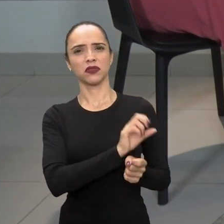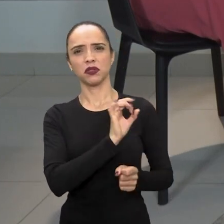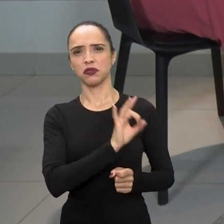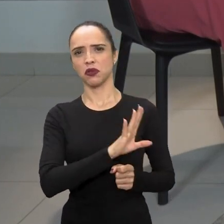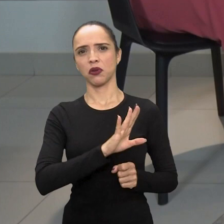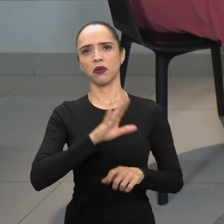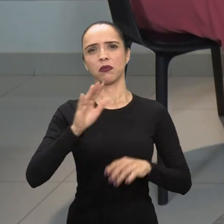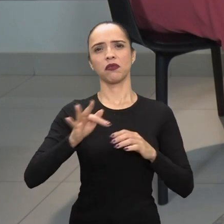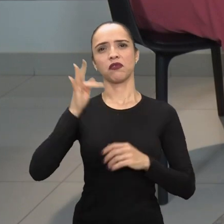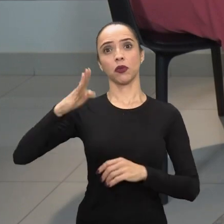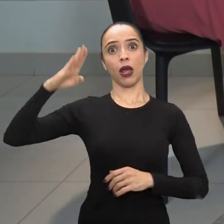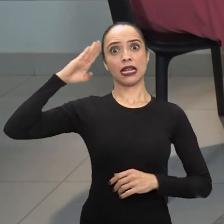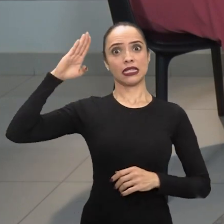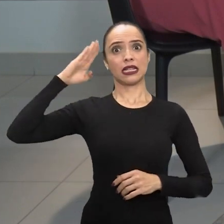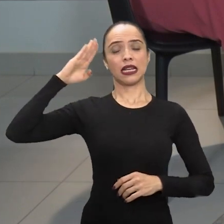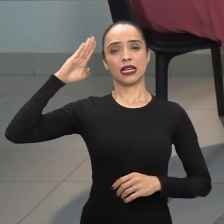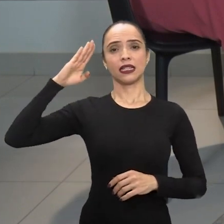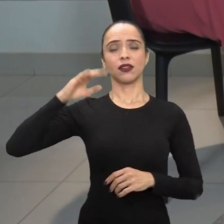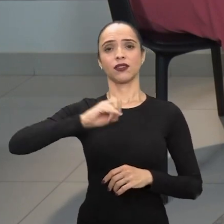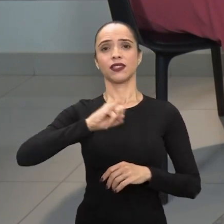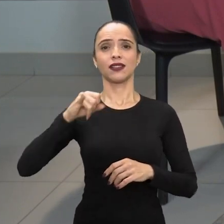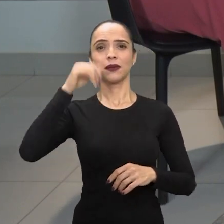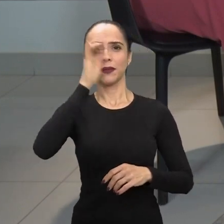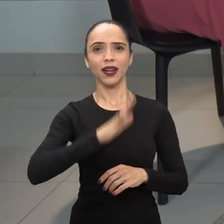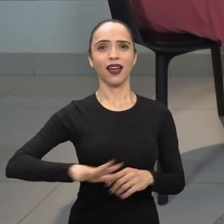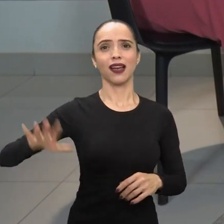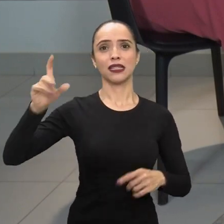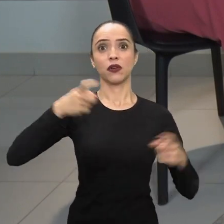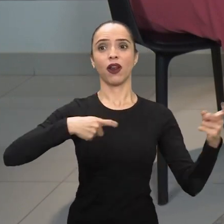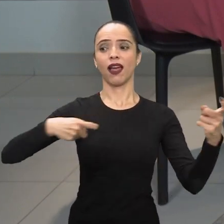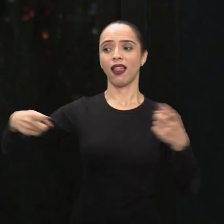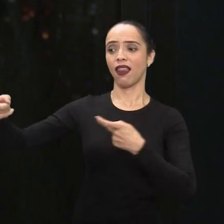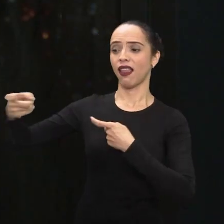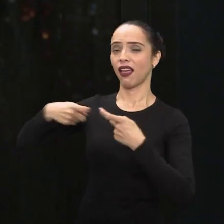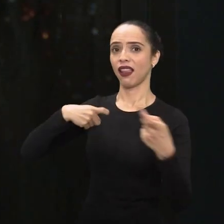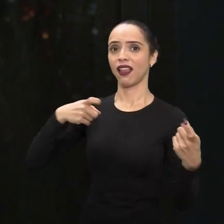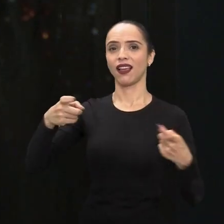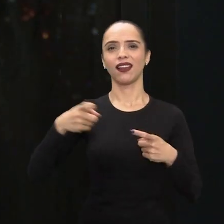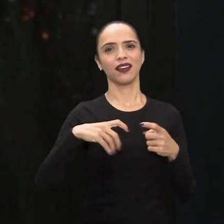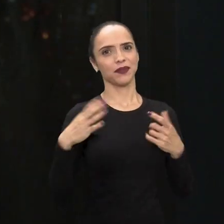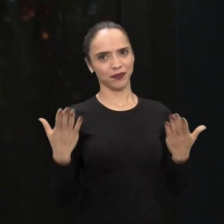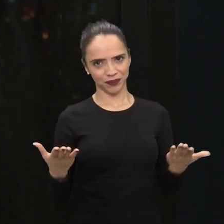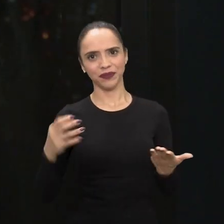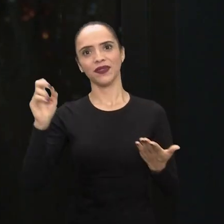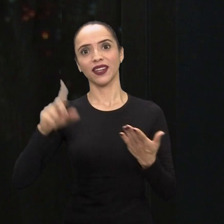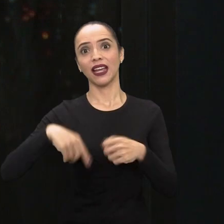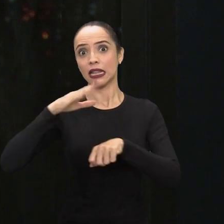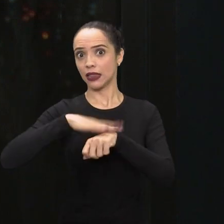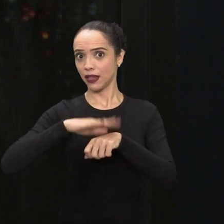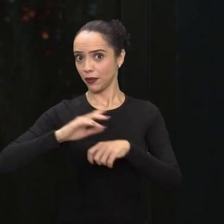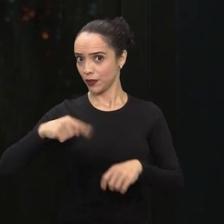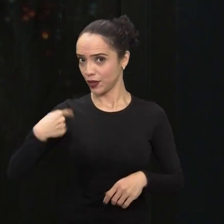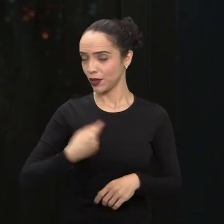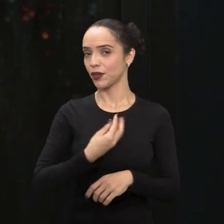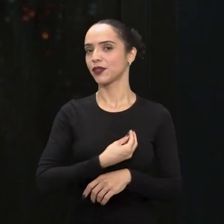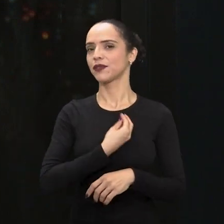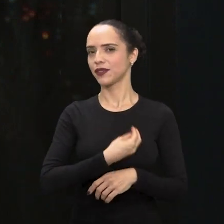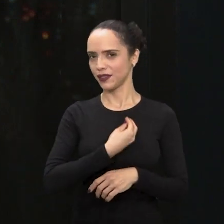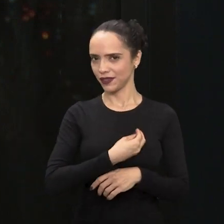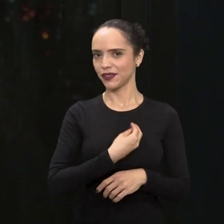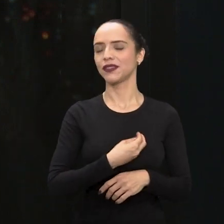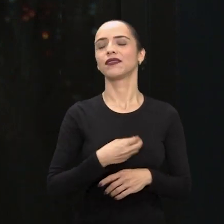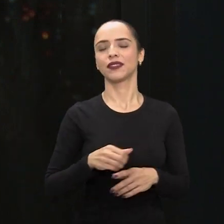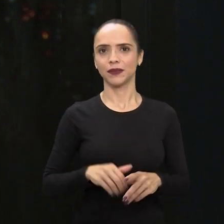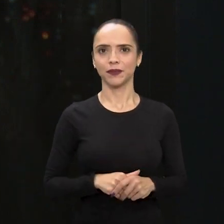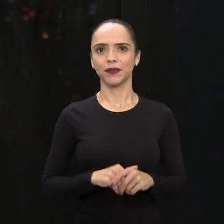ao exército em caso do Brasil entrar em guerra né isso nesses tempos que a gente vive até irreal surreal